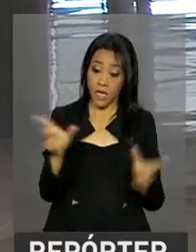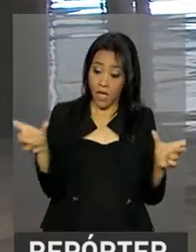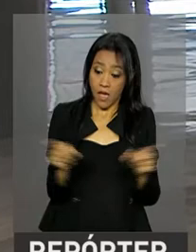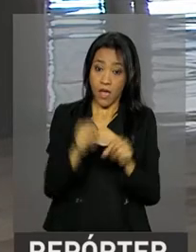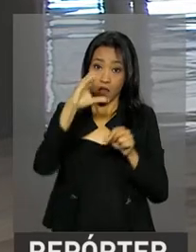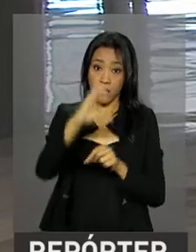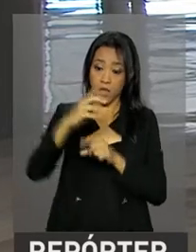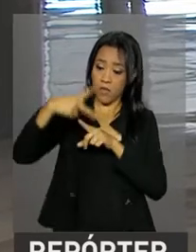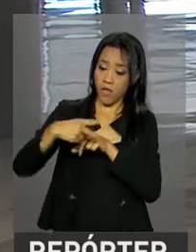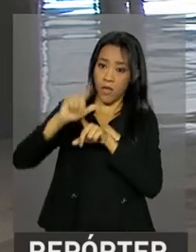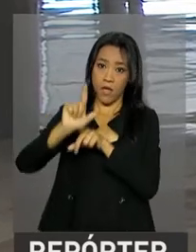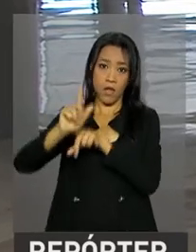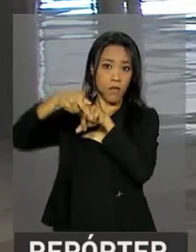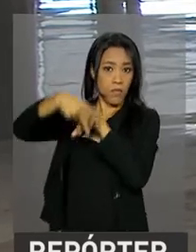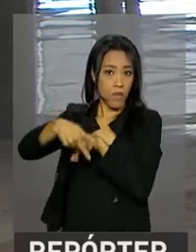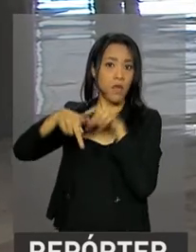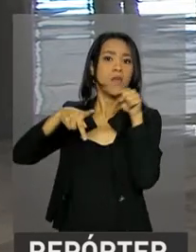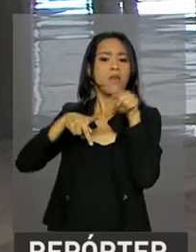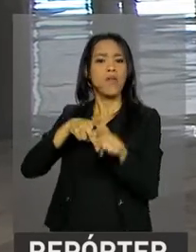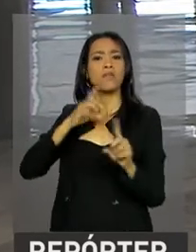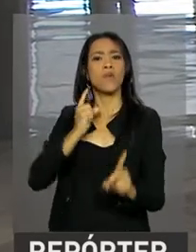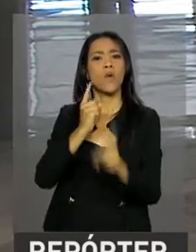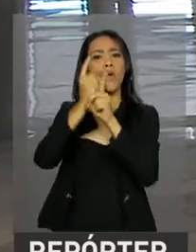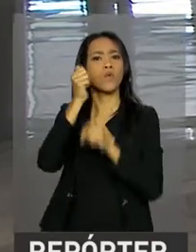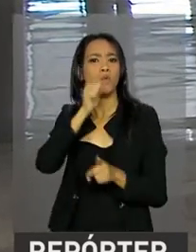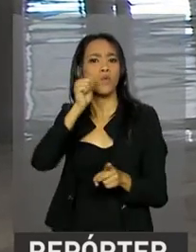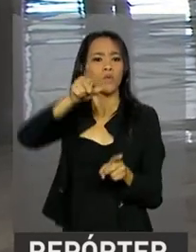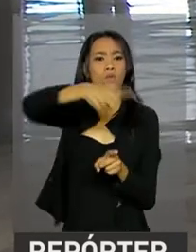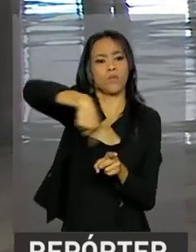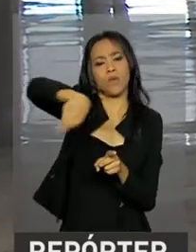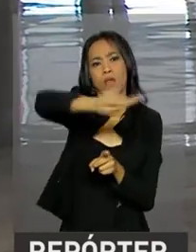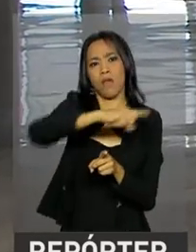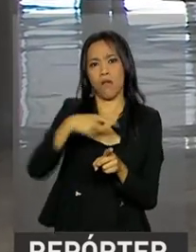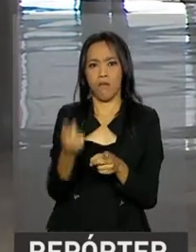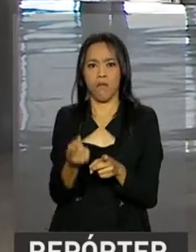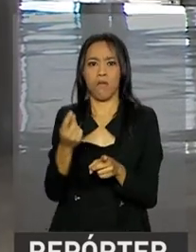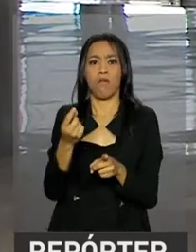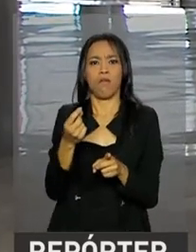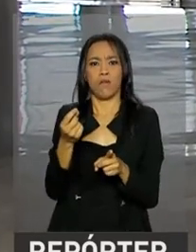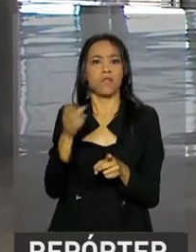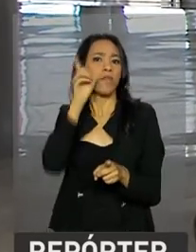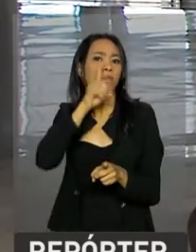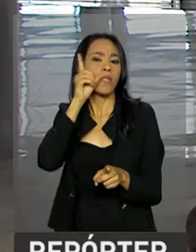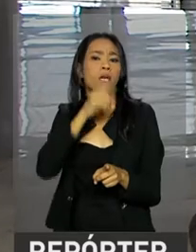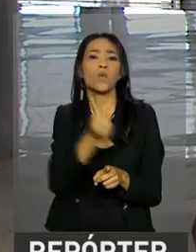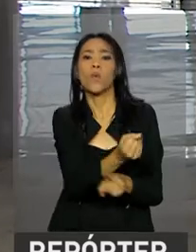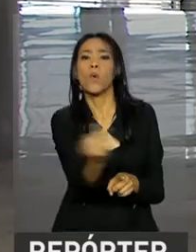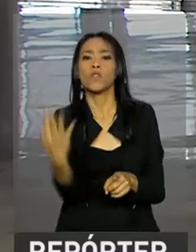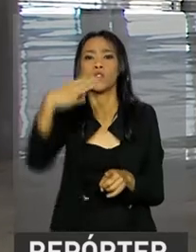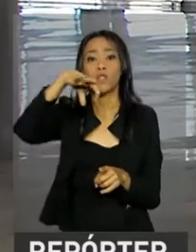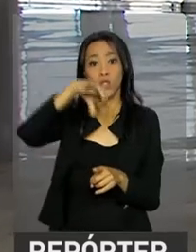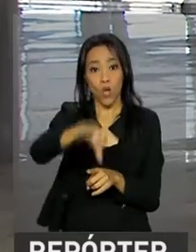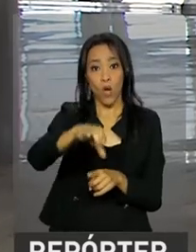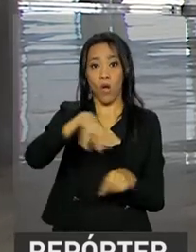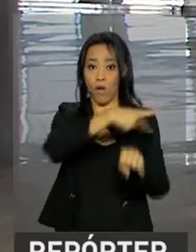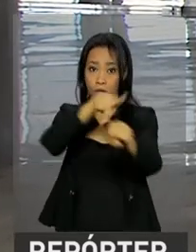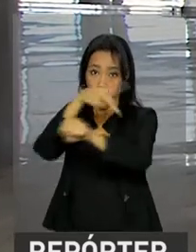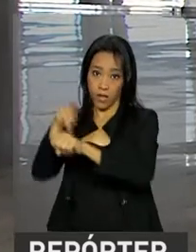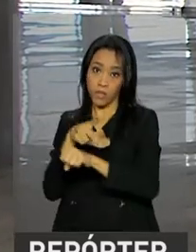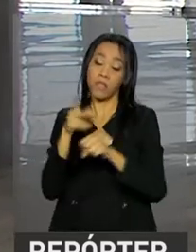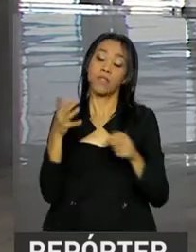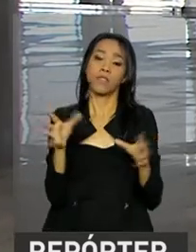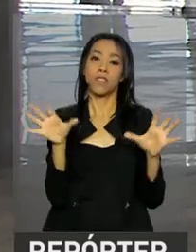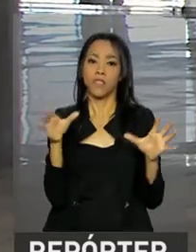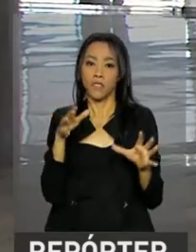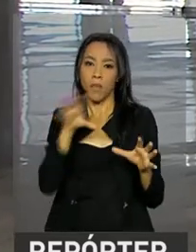CPLP, esses encontros entre parlamentares dos 9 países que fazem parte da comunidade de países de língua portuguesa, abre